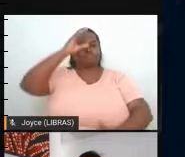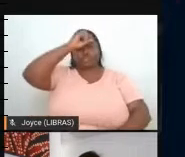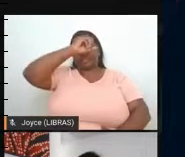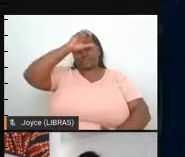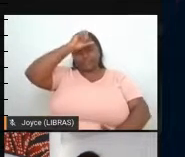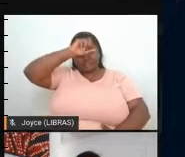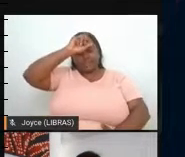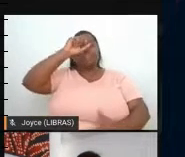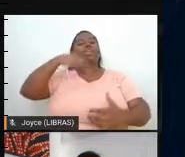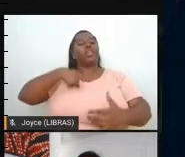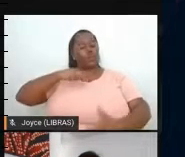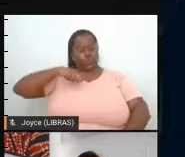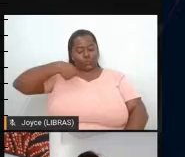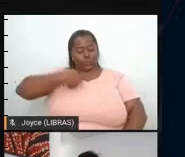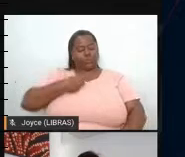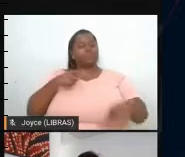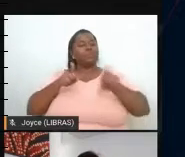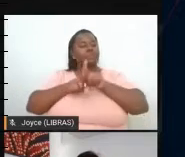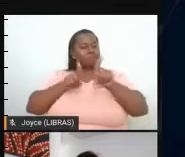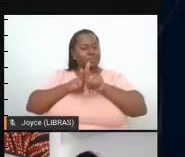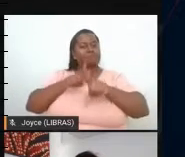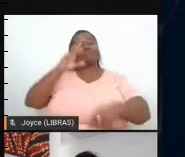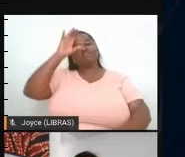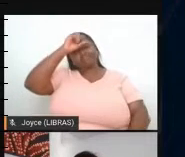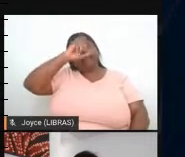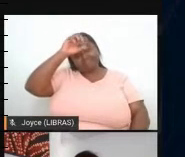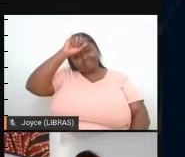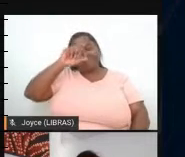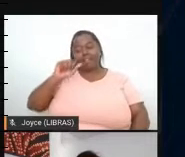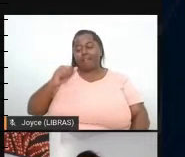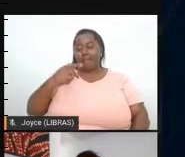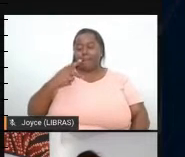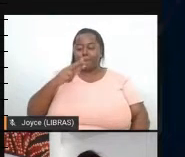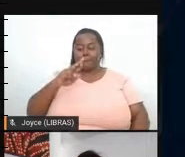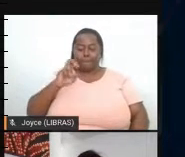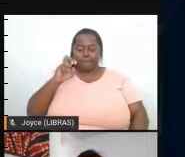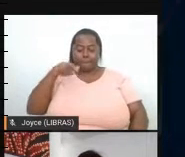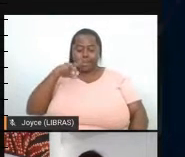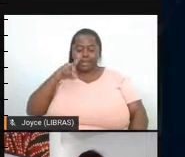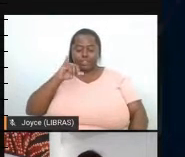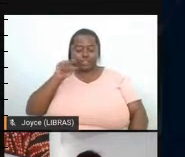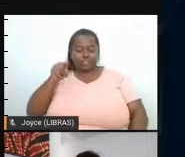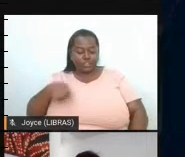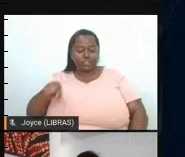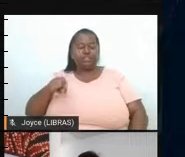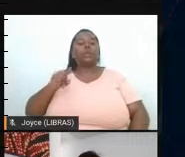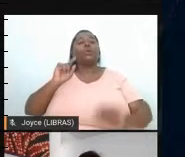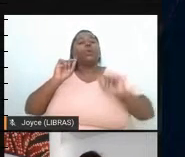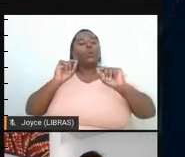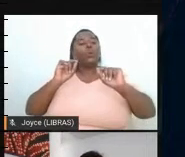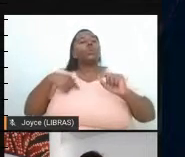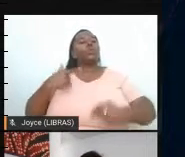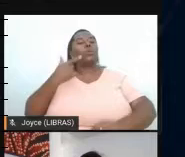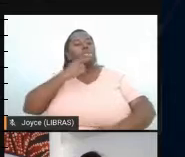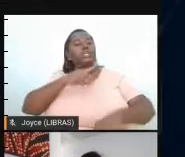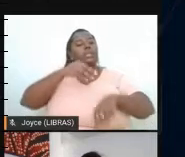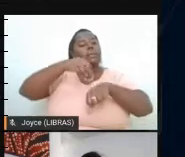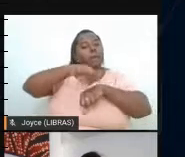uma aprendiz e o que eu puder compartilhar e poder trazer um